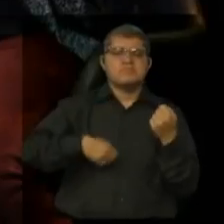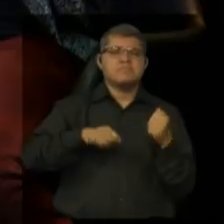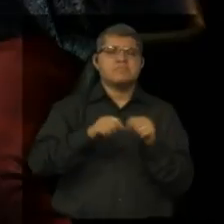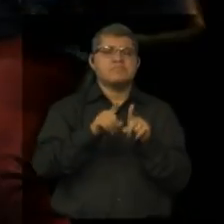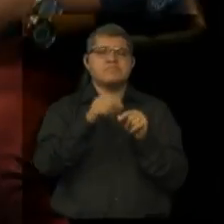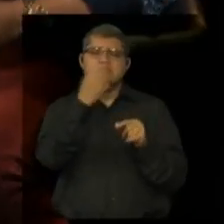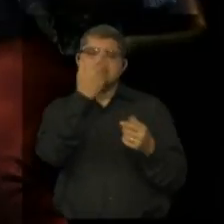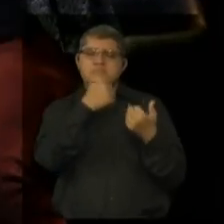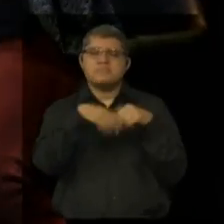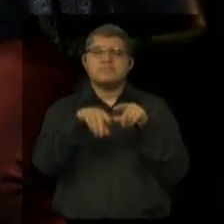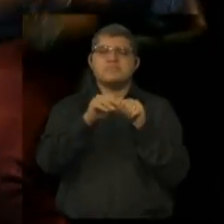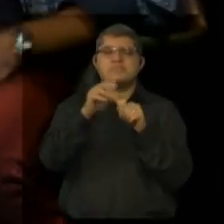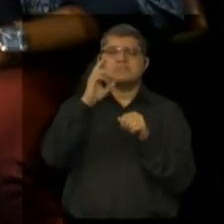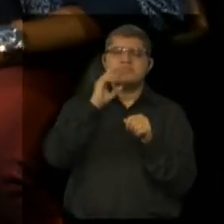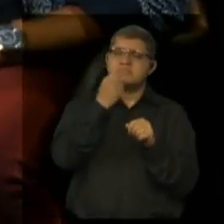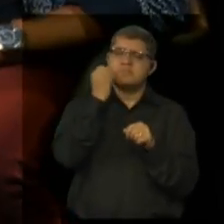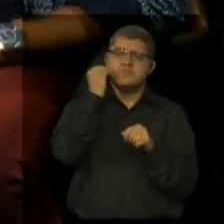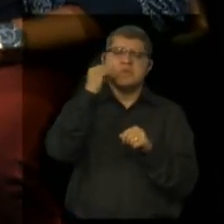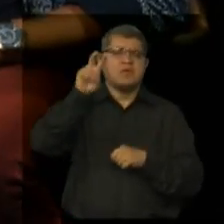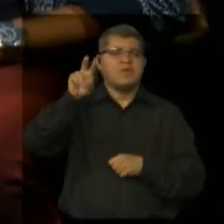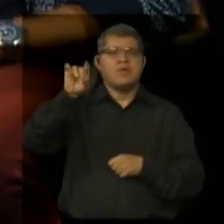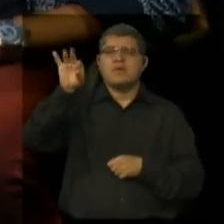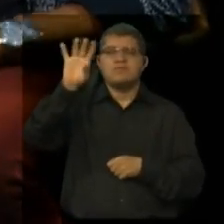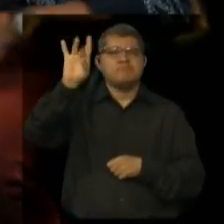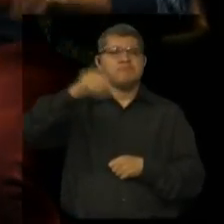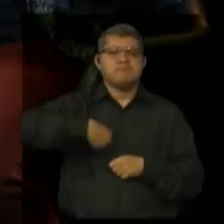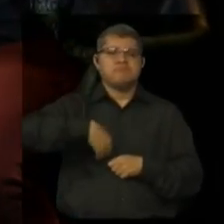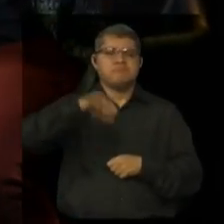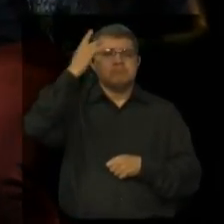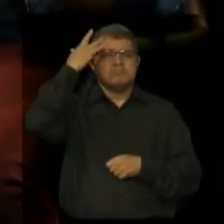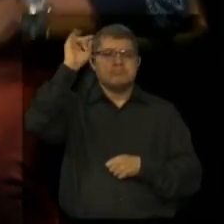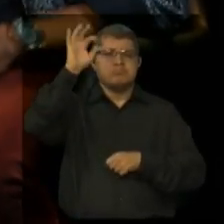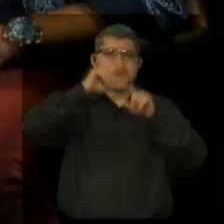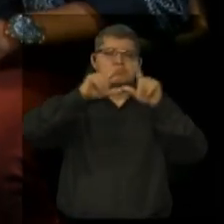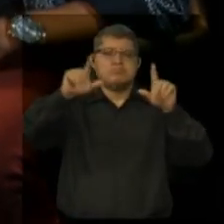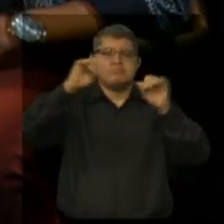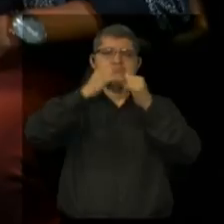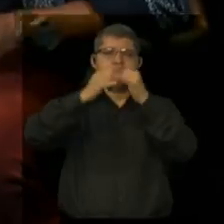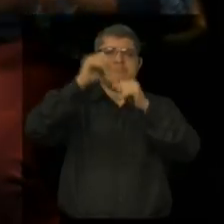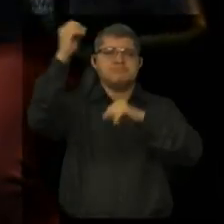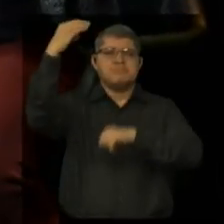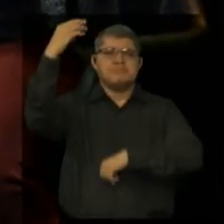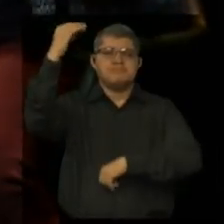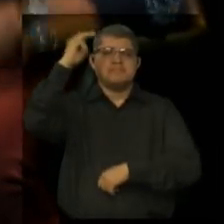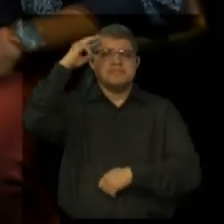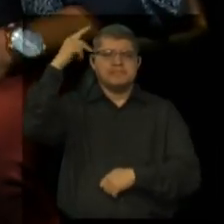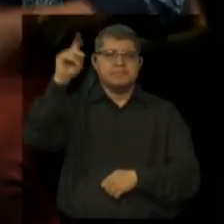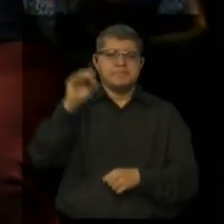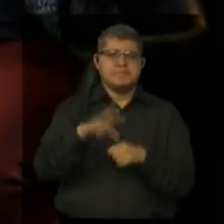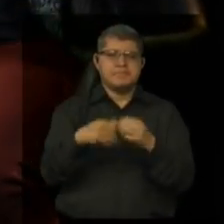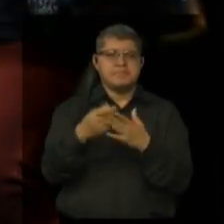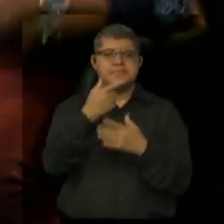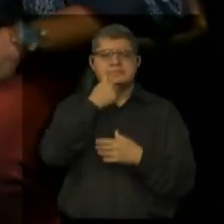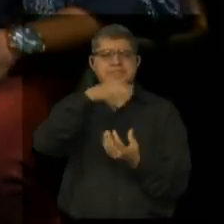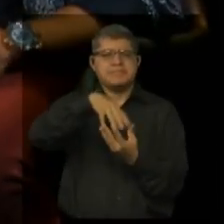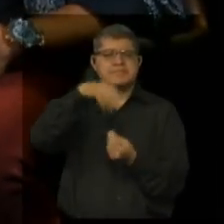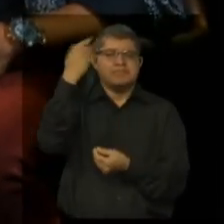é lindo. Então, um beijo, Vanderly, onde você estiver aí. Eu sei que você está num campo de luz. E você era uma